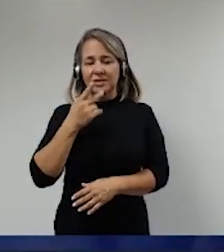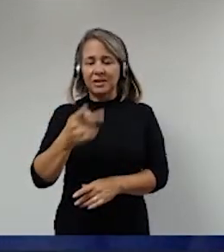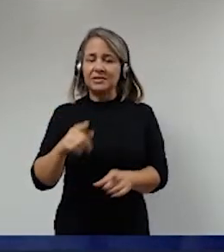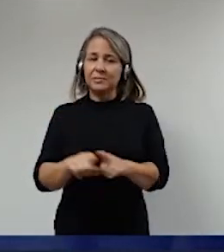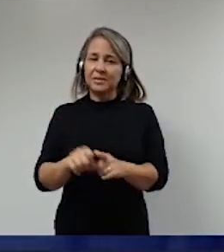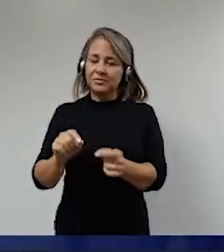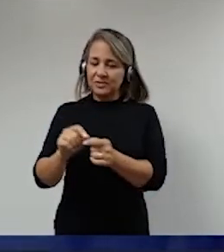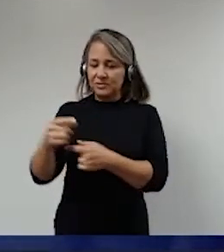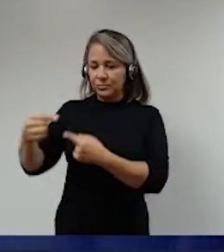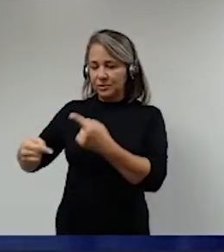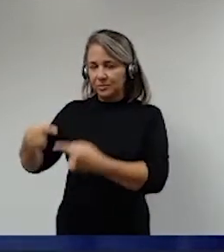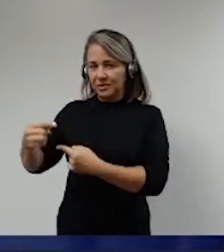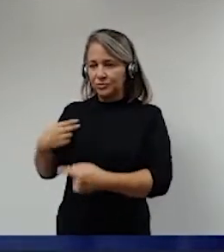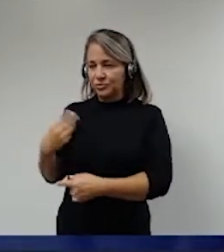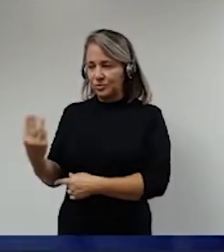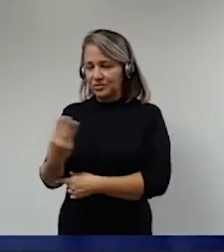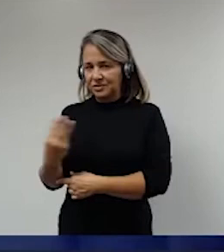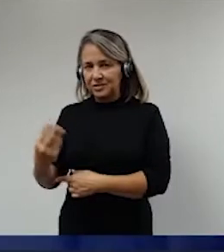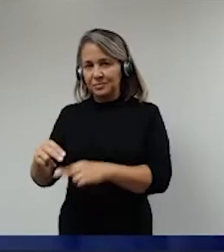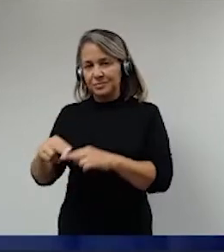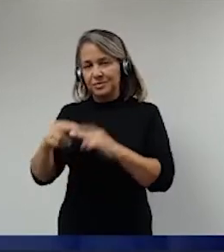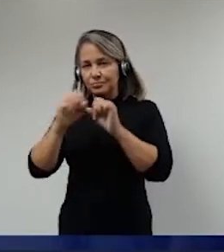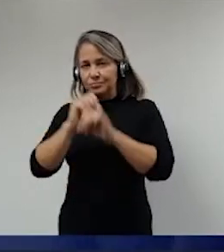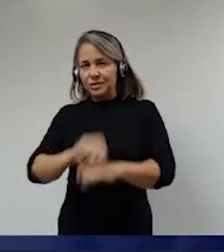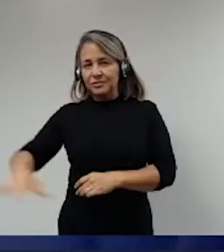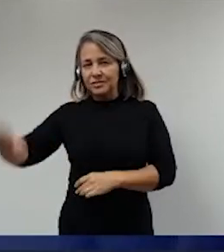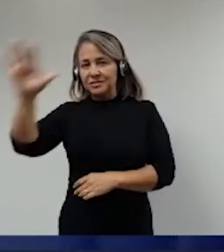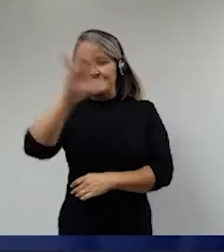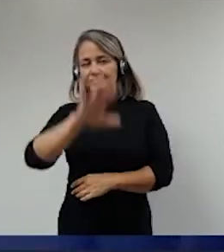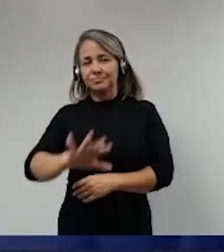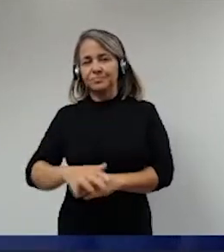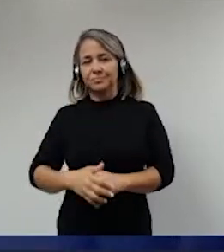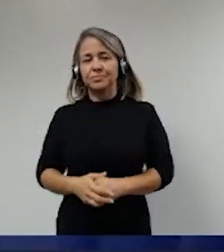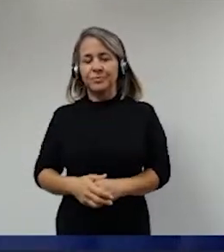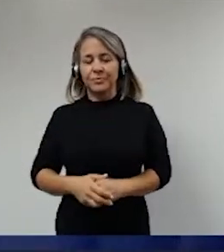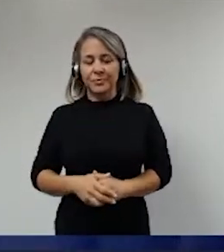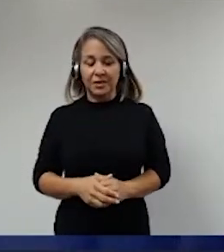um debate nós três aqui sobre esse panorama. Muito obrigado.